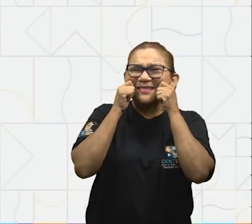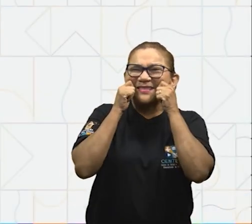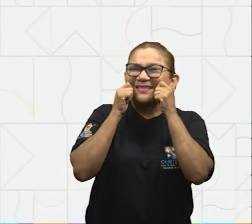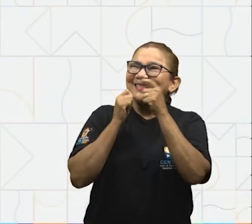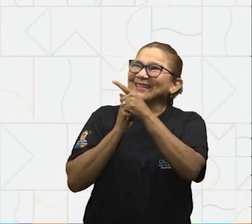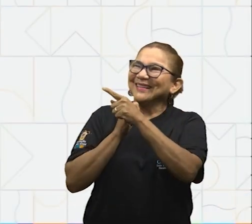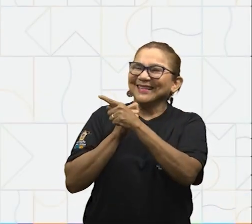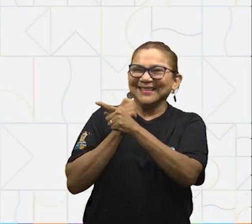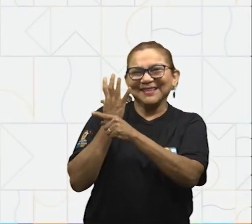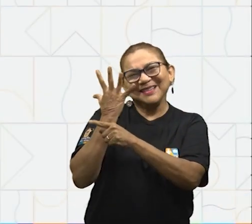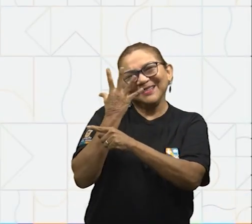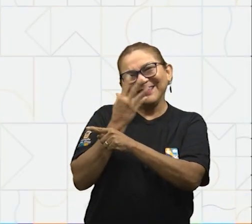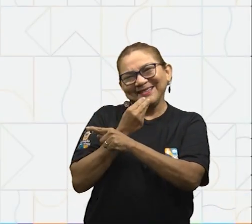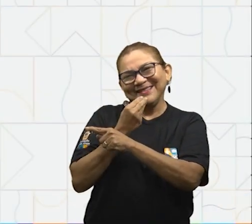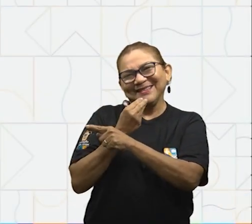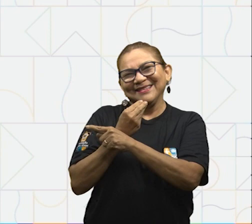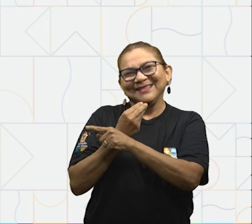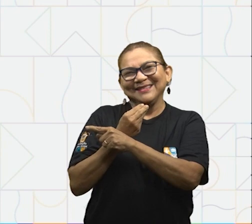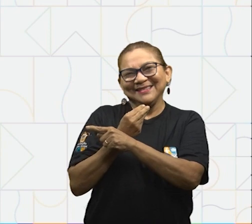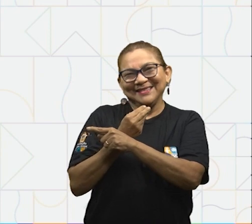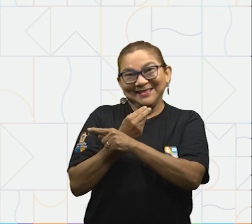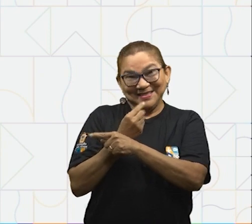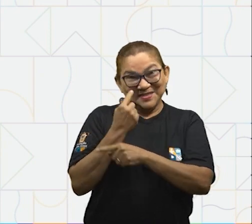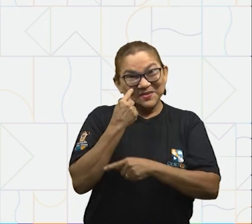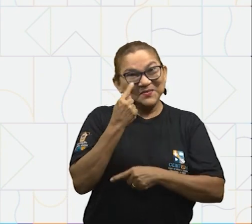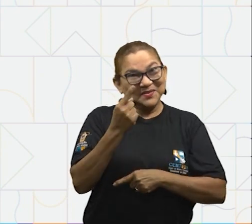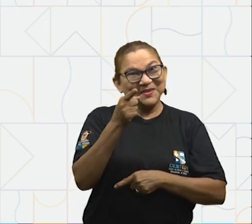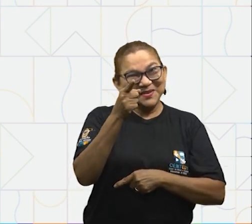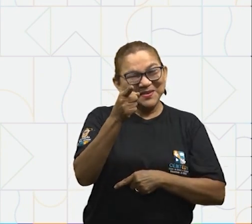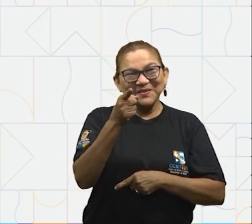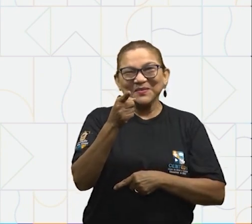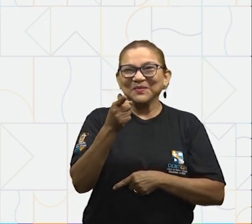Muita fofura, não é mesmo? Eu ouvi daqui você falando